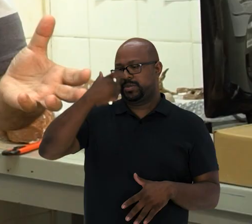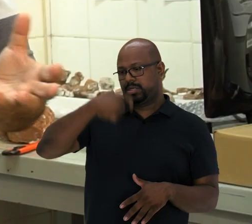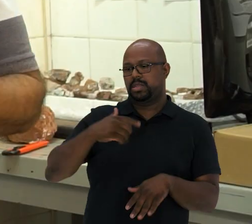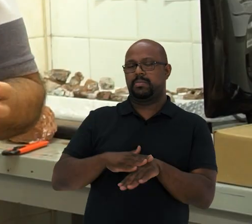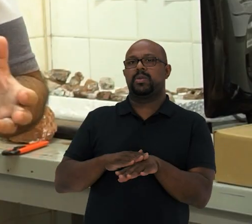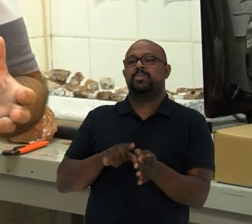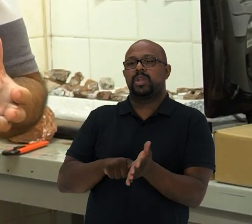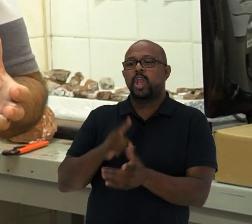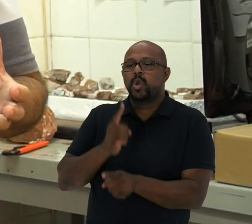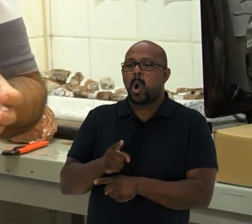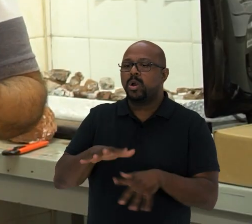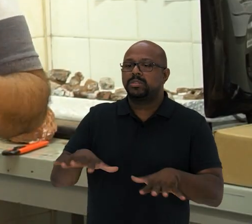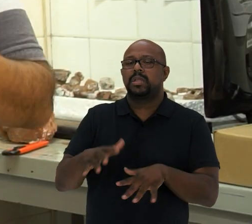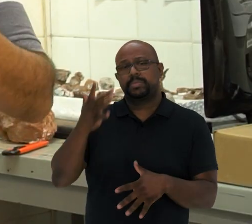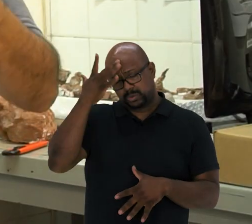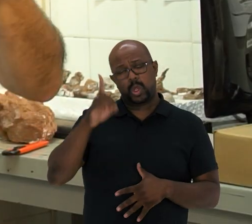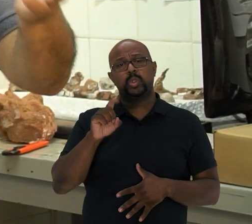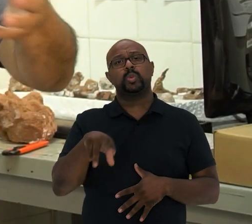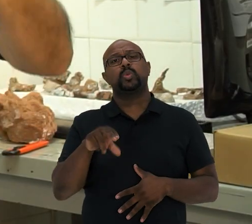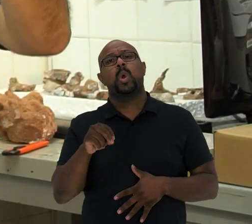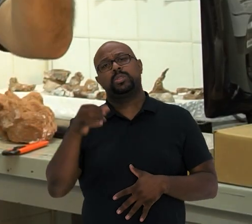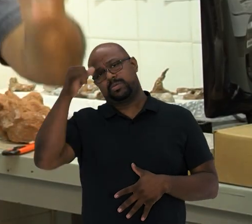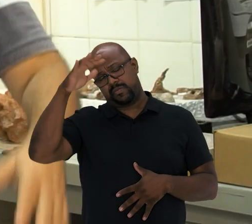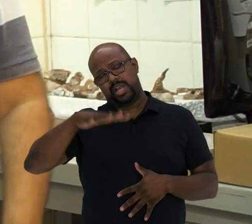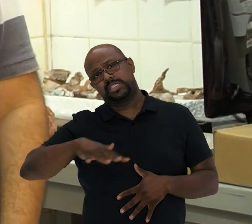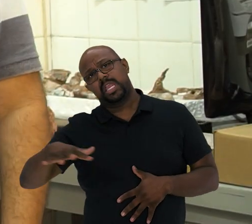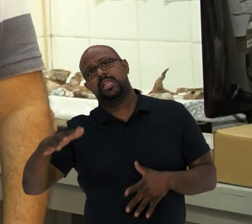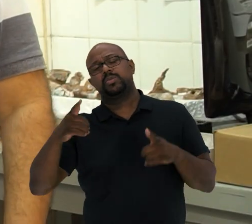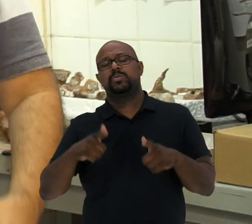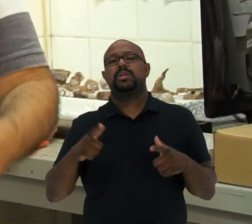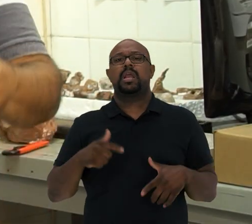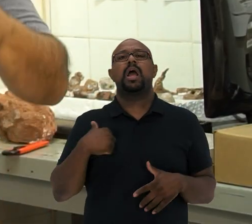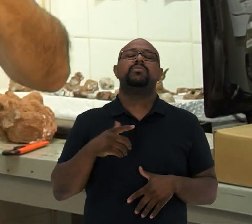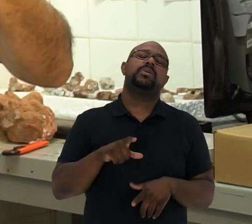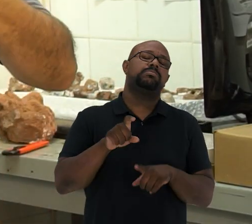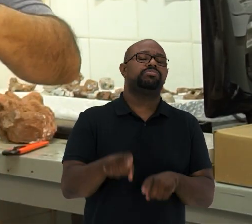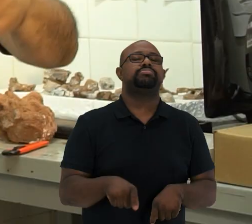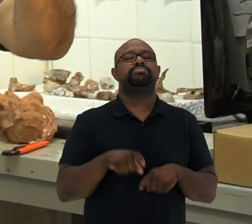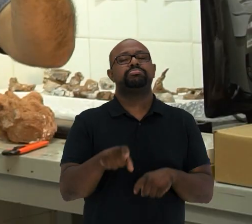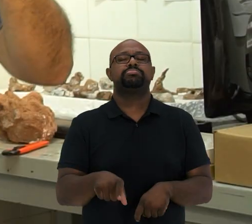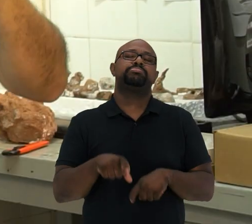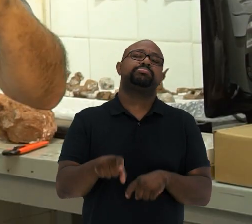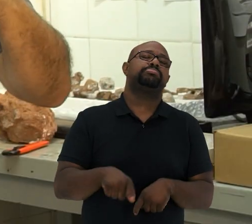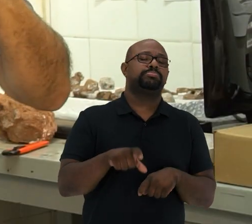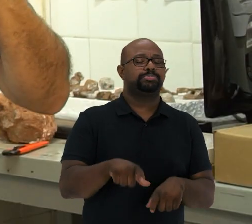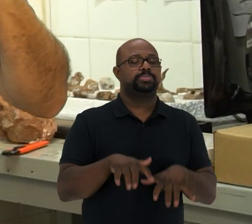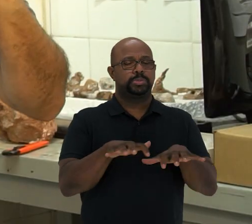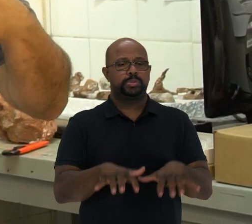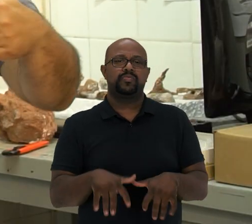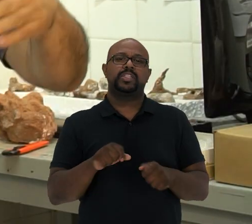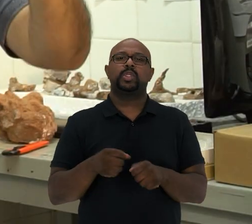é o pesquisador que encontra em campo. Às vezes é uma pessoa, um proprietário de uma terra, né, vai arar a terra, vai fazer